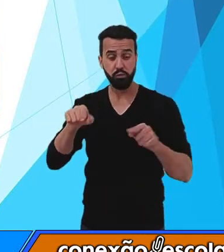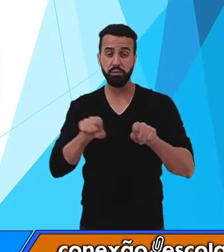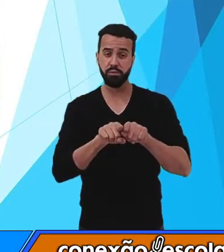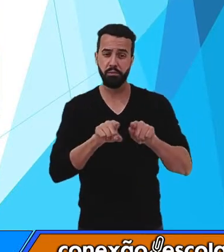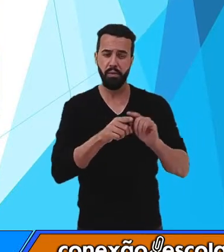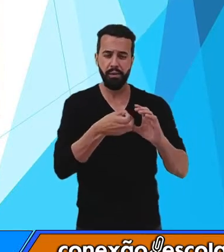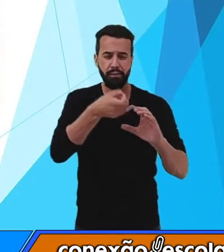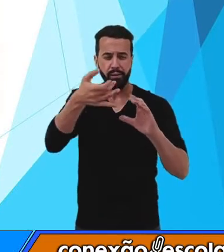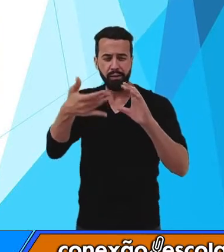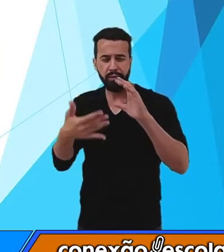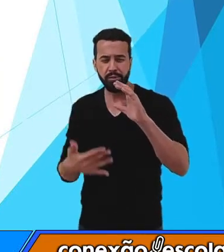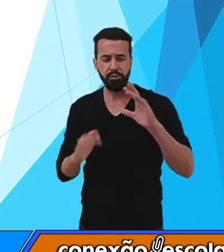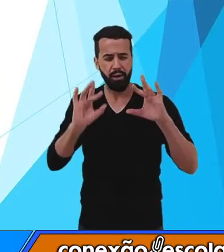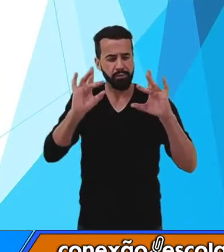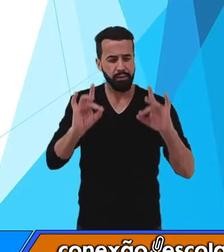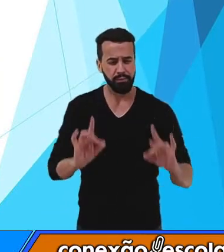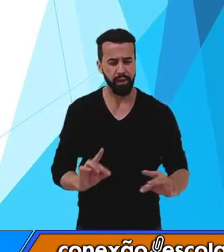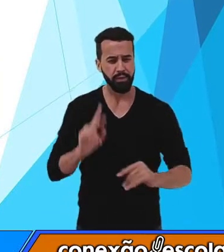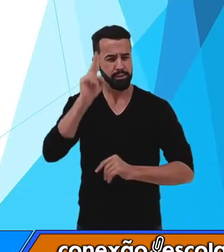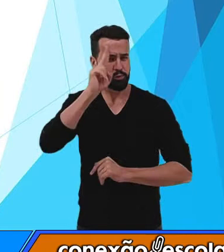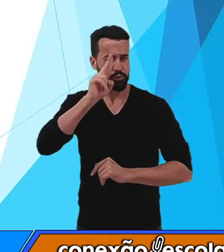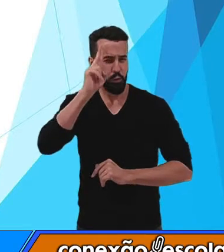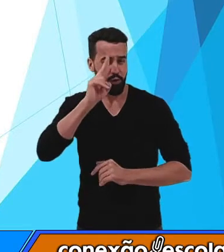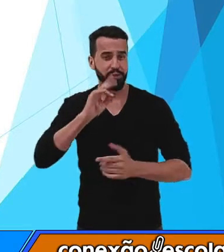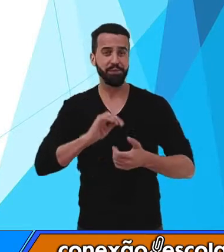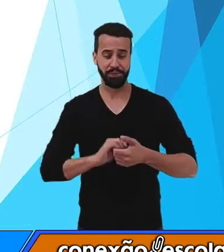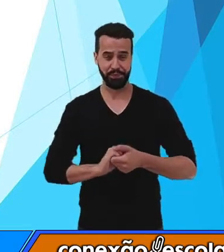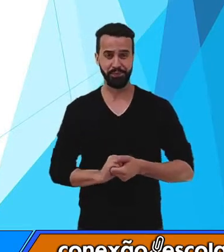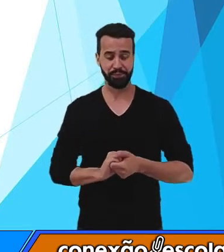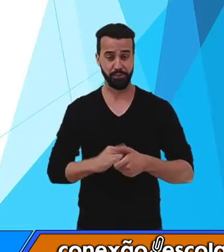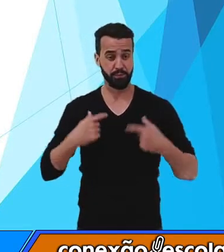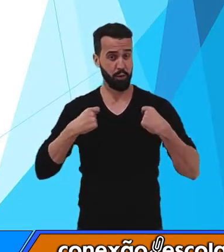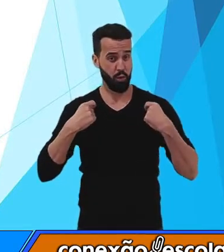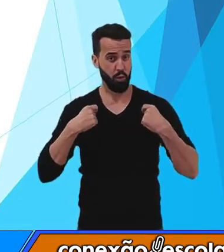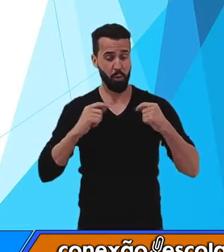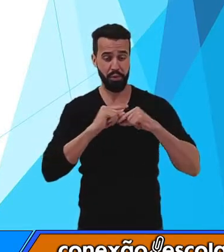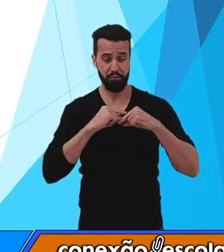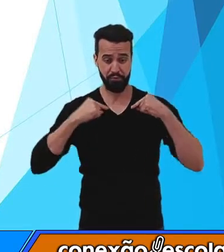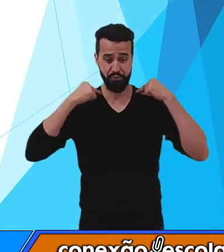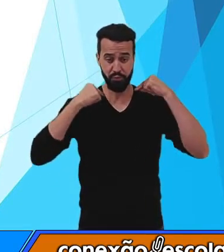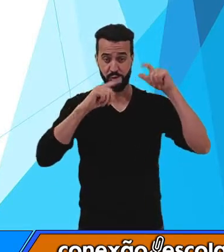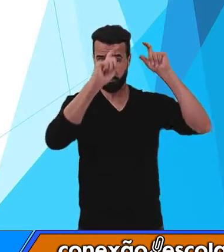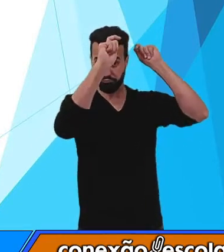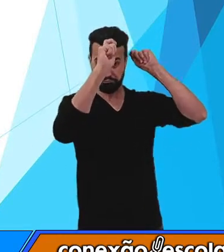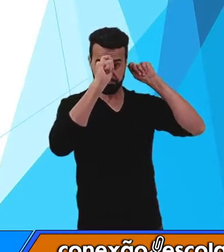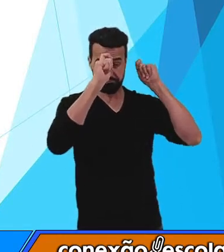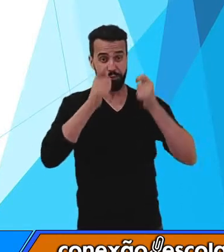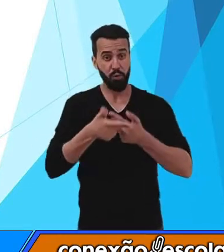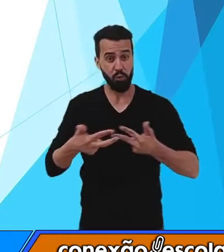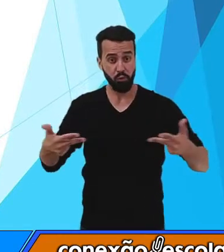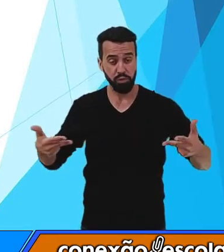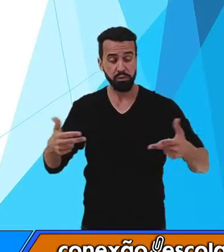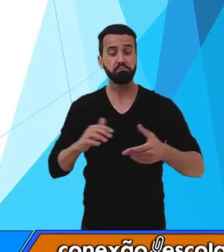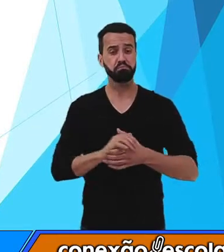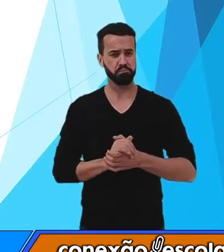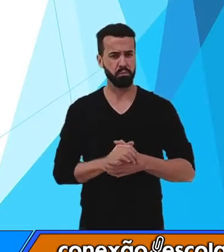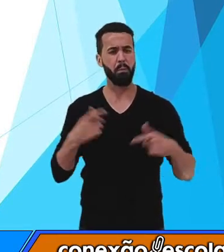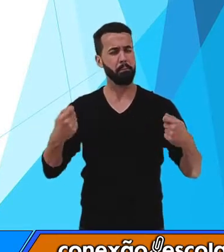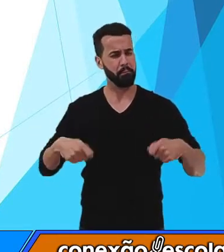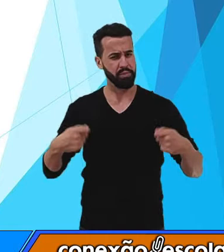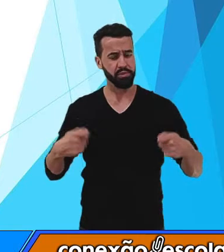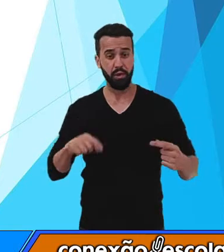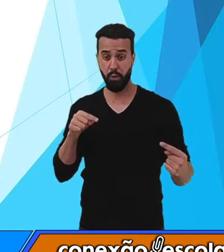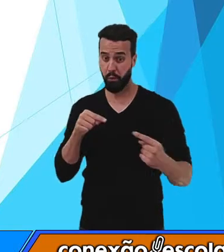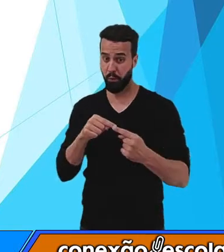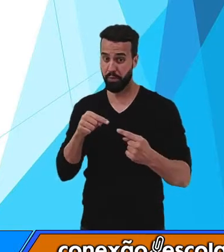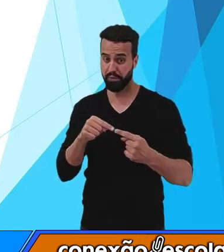história. Os figurinos e acessórios utilizados em cena devem ser sempre coerentes com